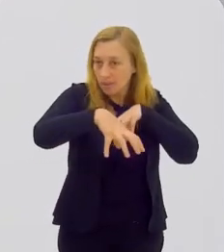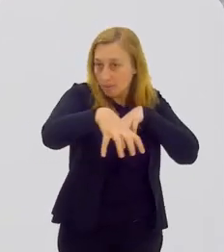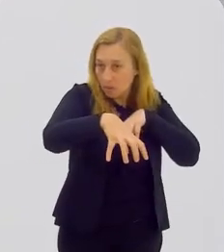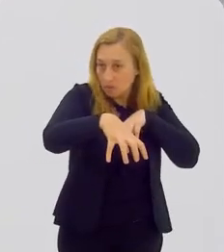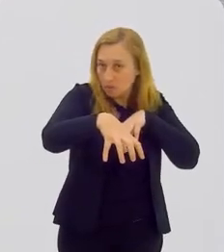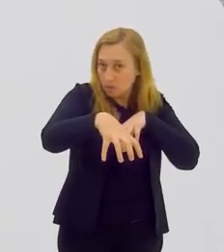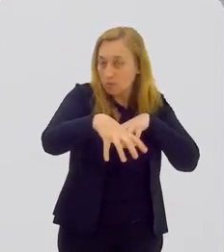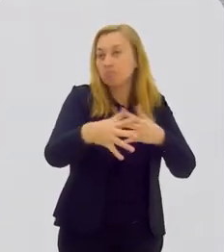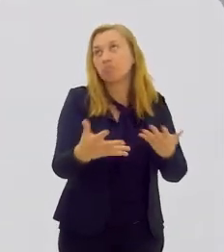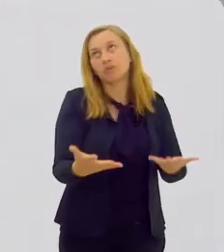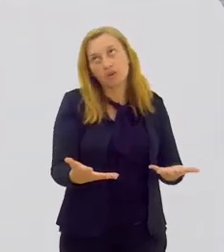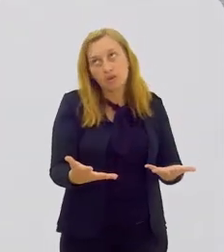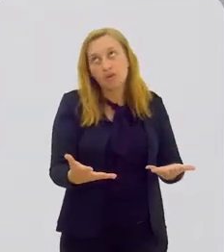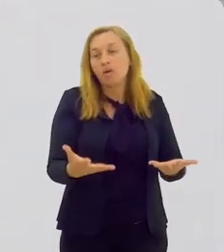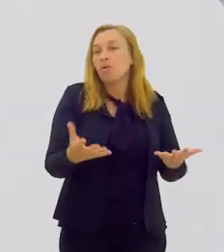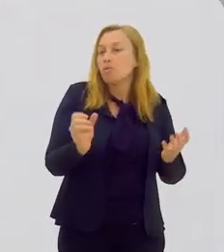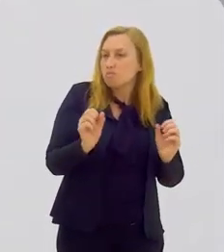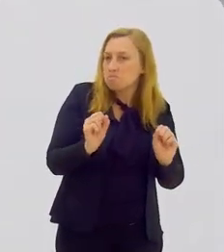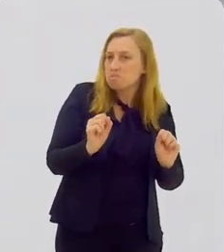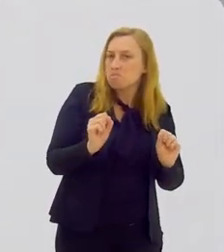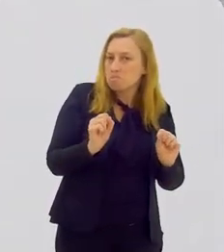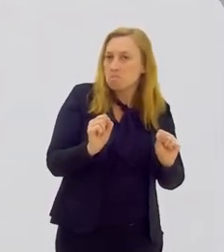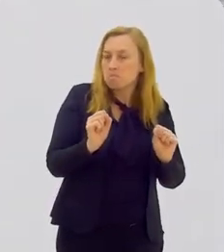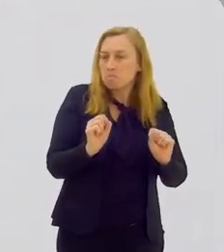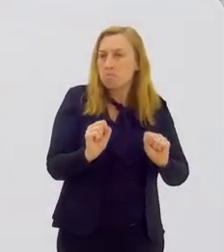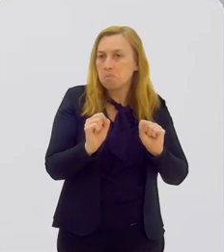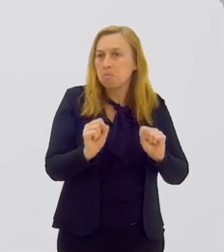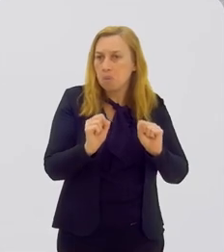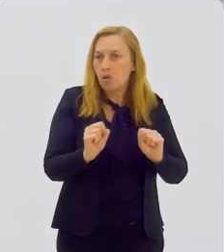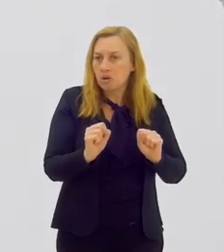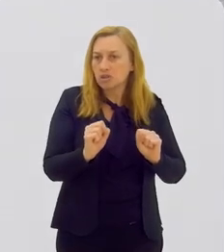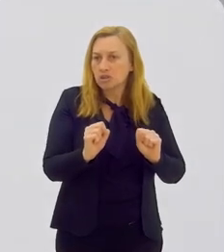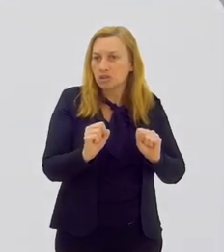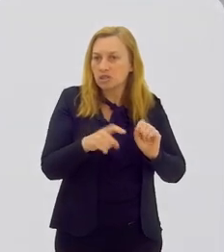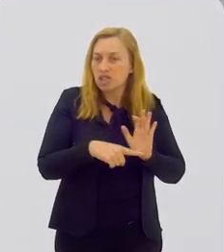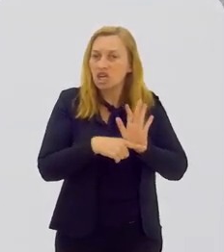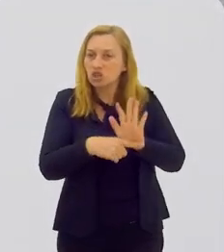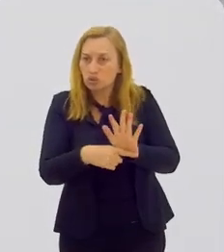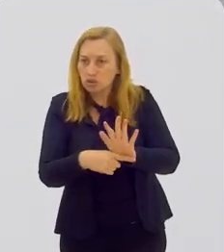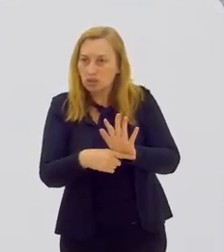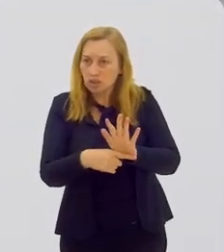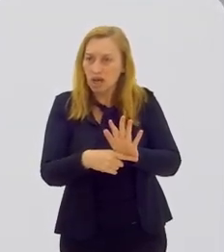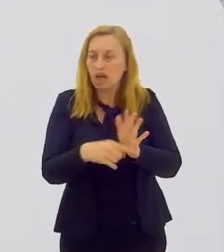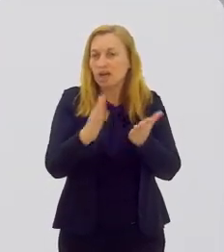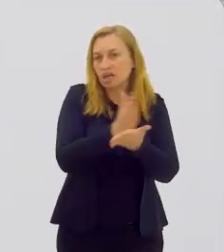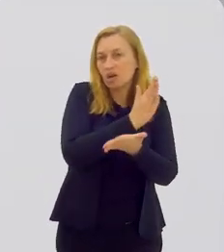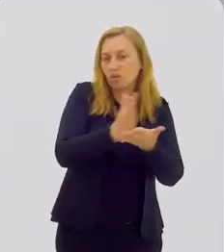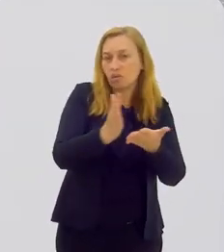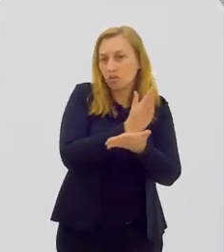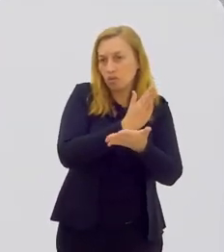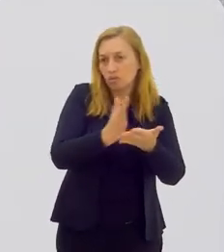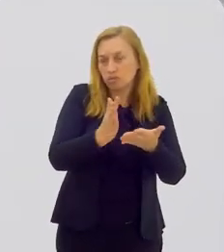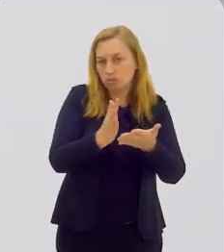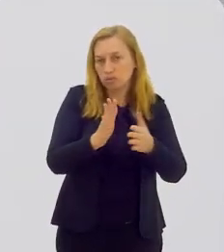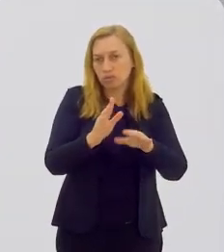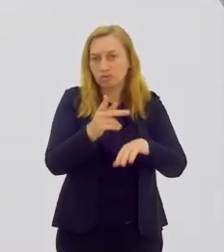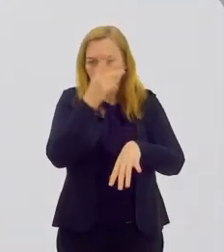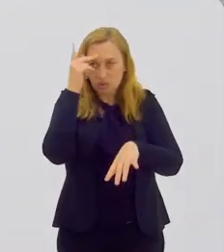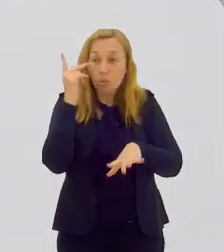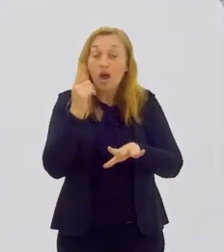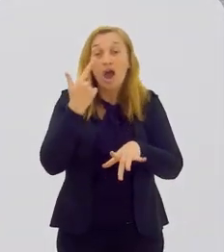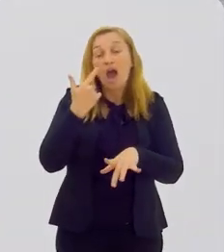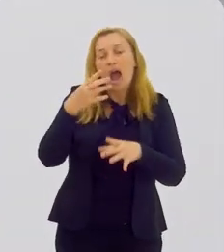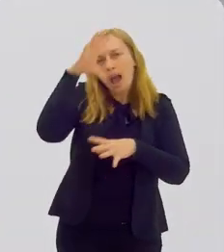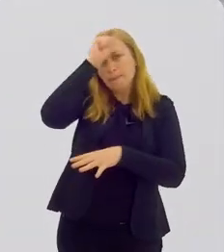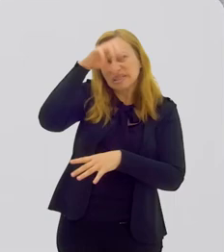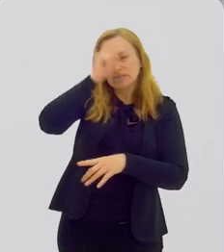o trabalho remoto pode ser uma forma, né, de atender algumas expectativas de funcionários.